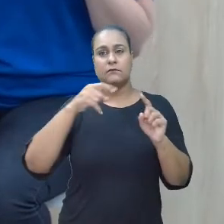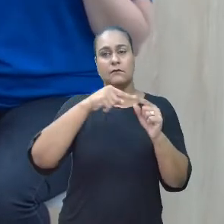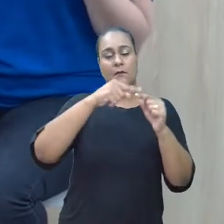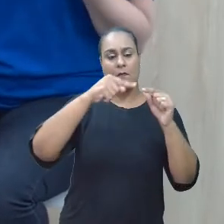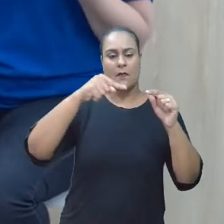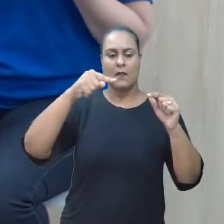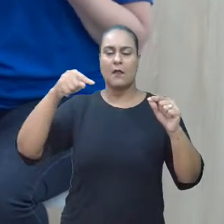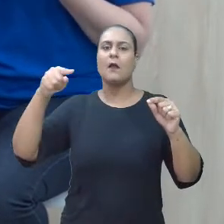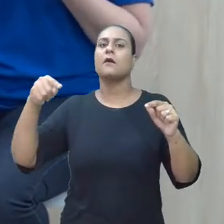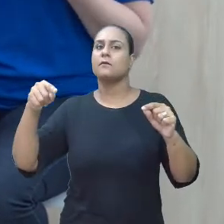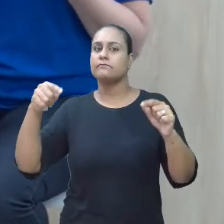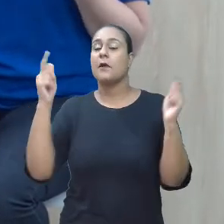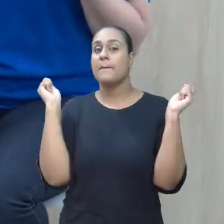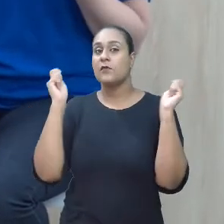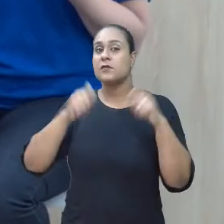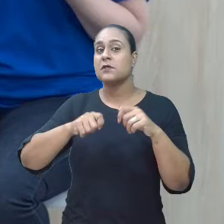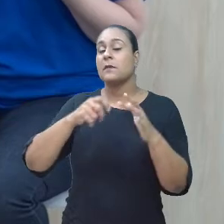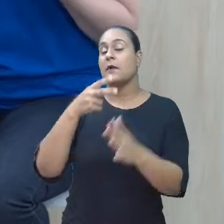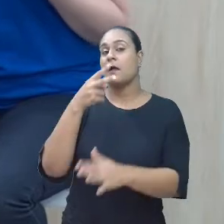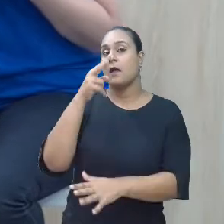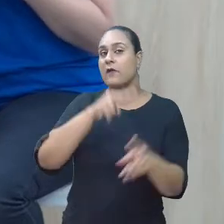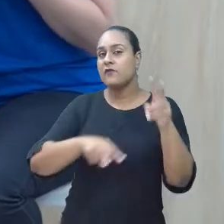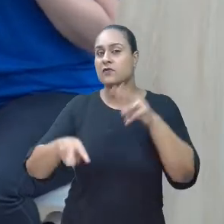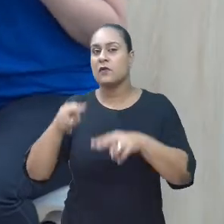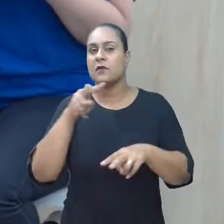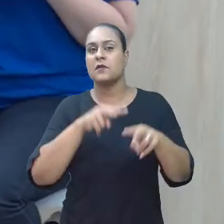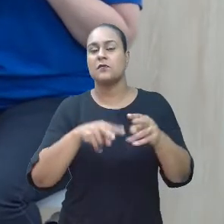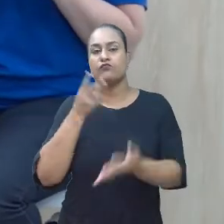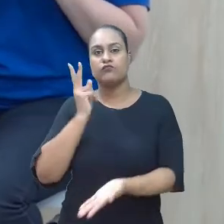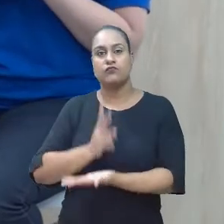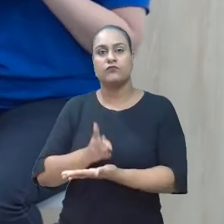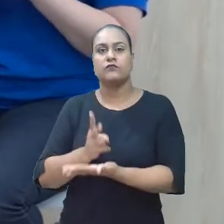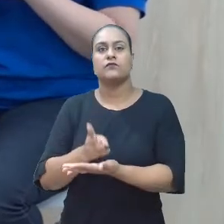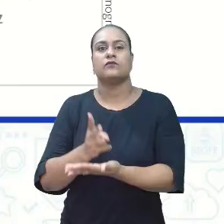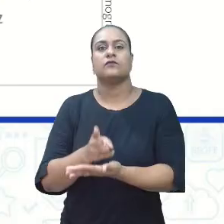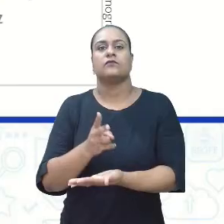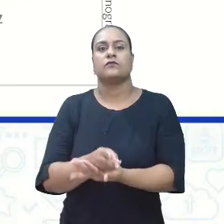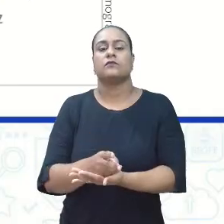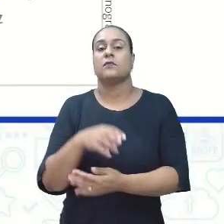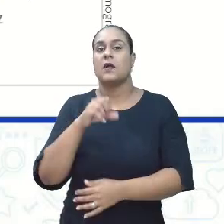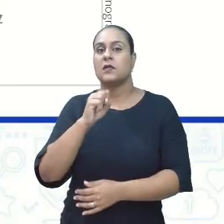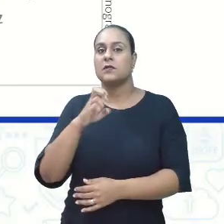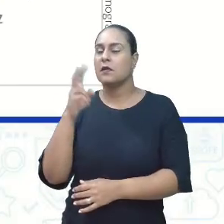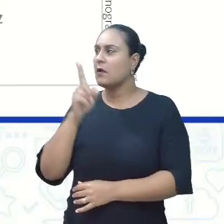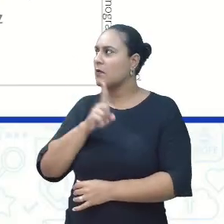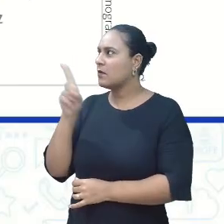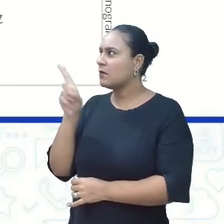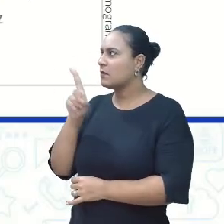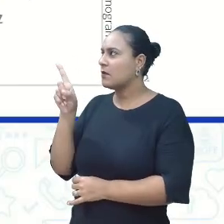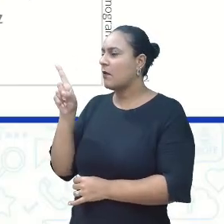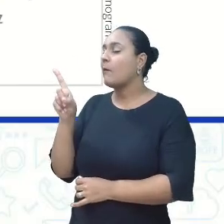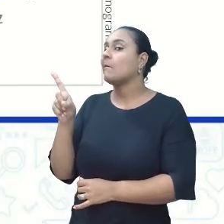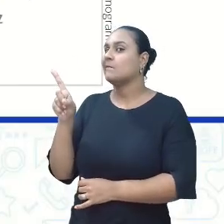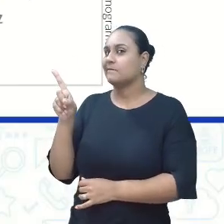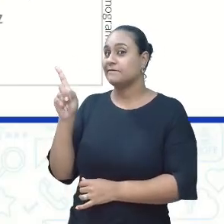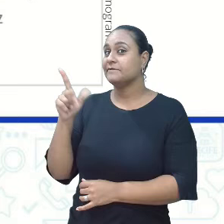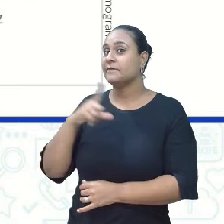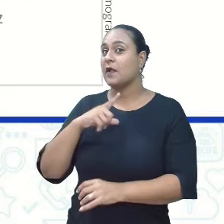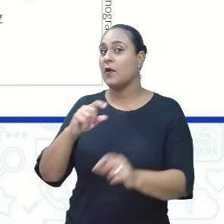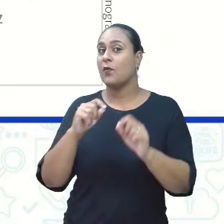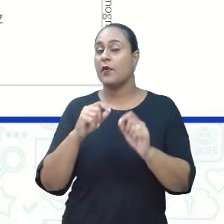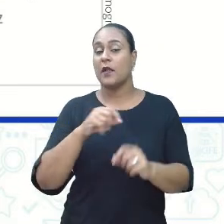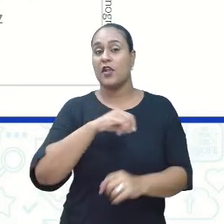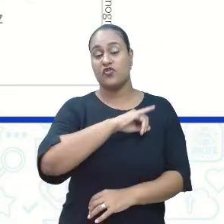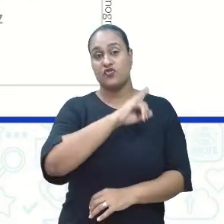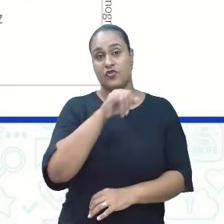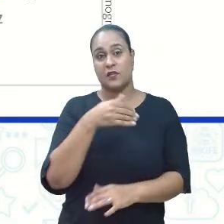essa interpretação de continuidade. Se a gente observar ali o gráfico que a gente está expondo aí no slide, a gente tem de janeiro